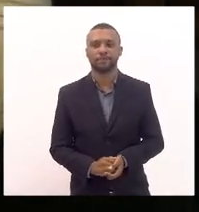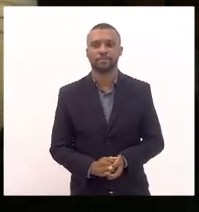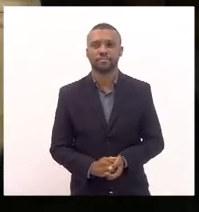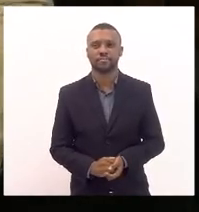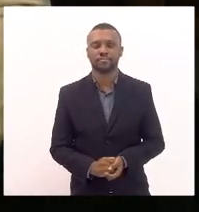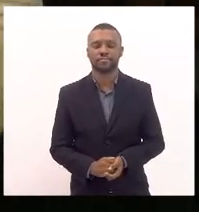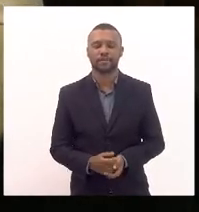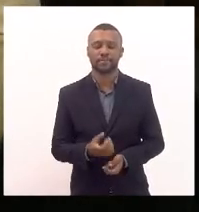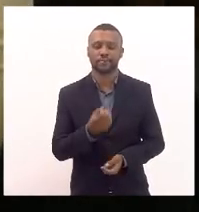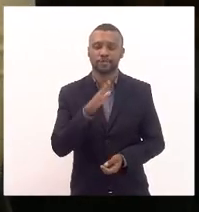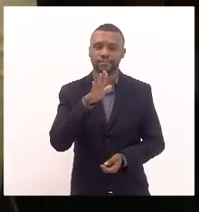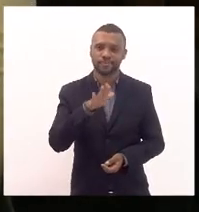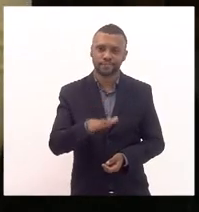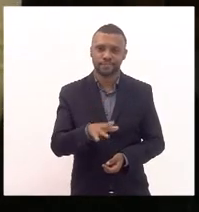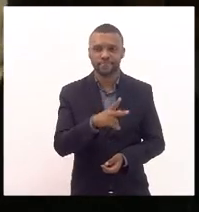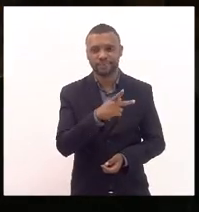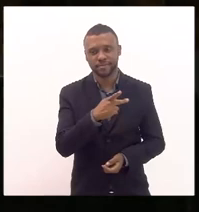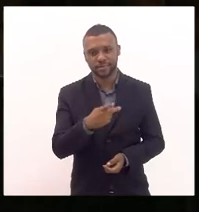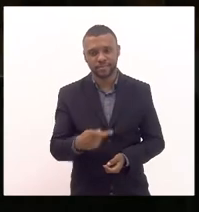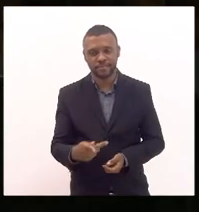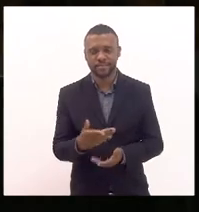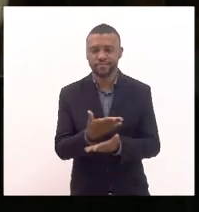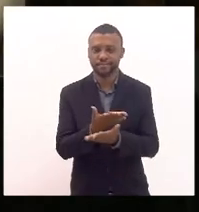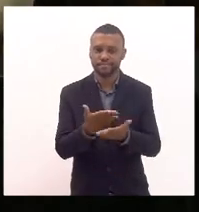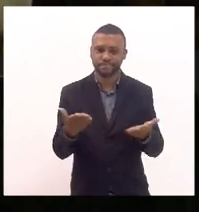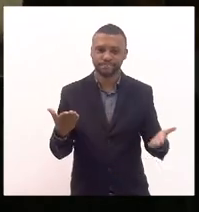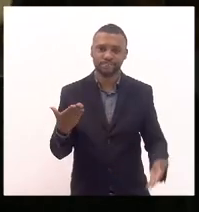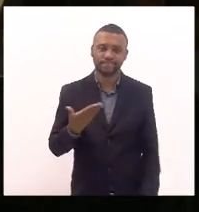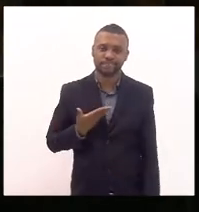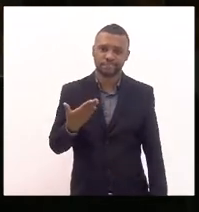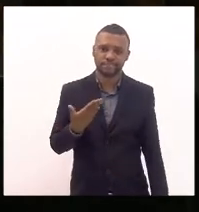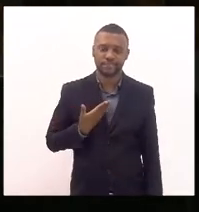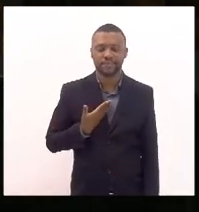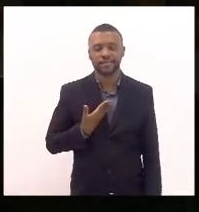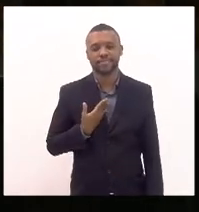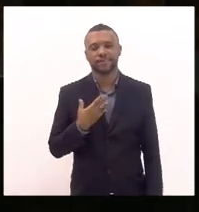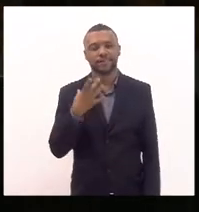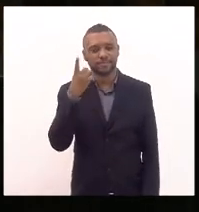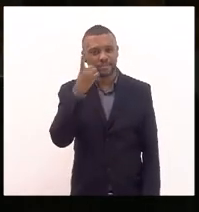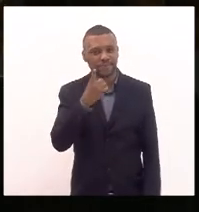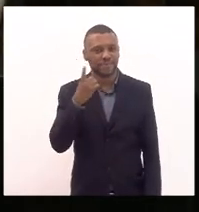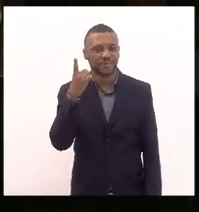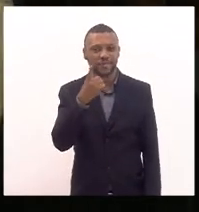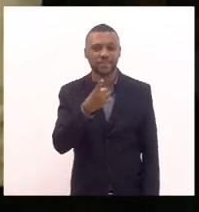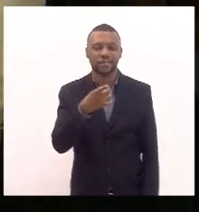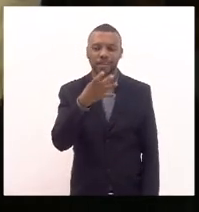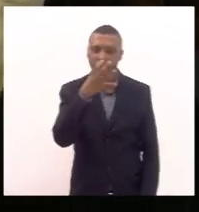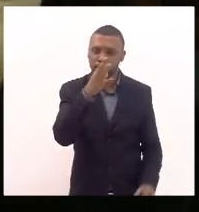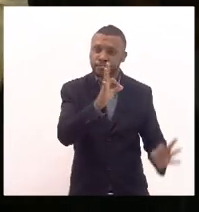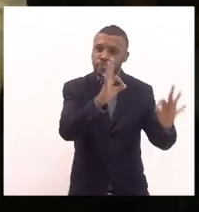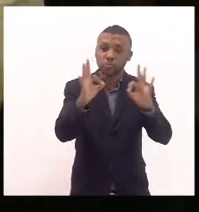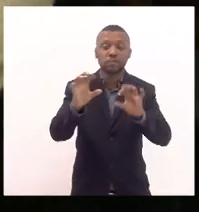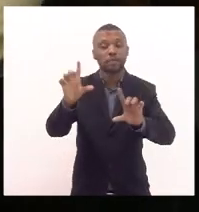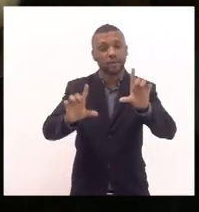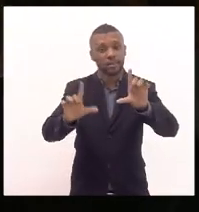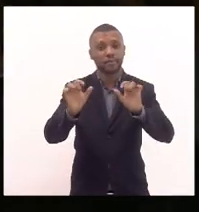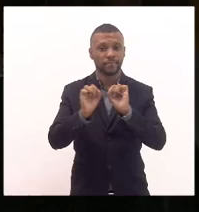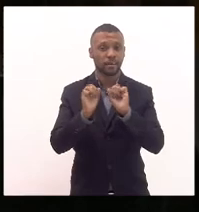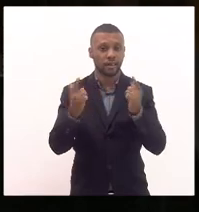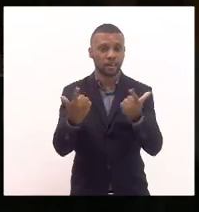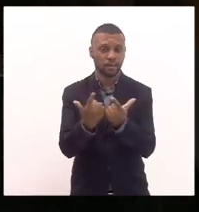boa tarde Presidente novos colegas parlamentares público presente e que nos assiste pela TV